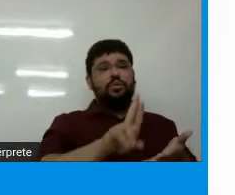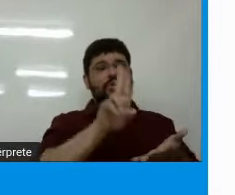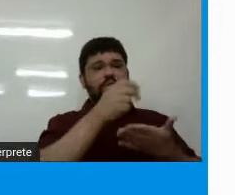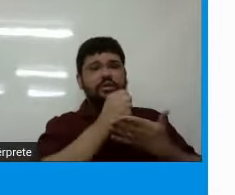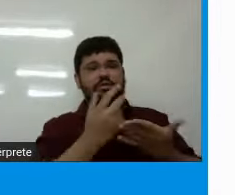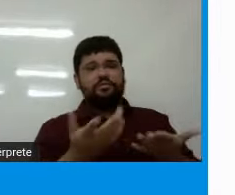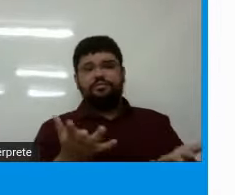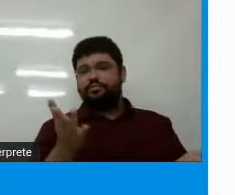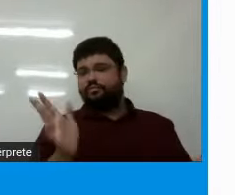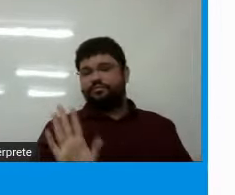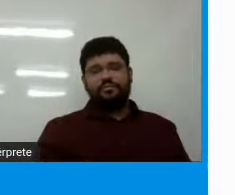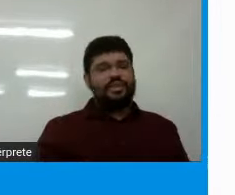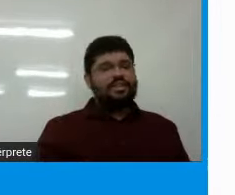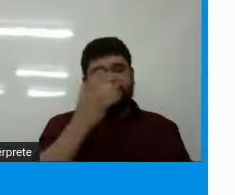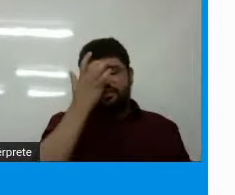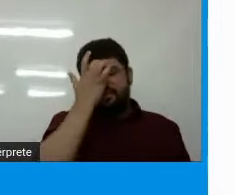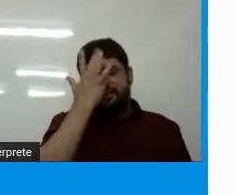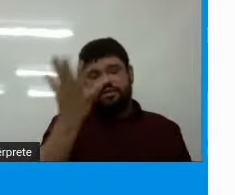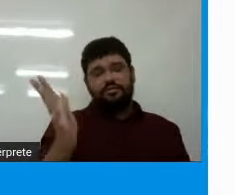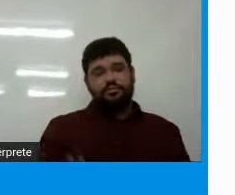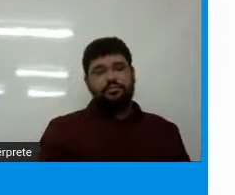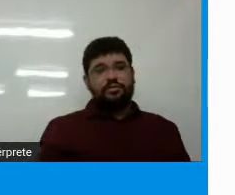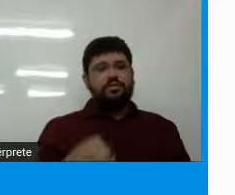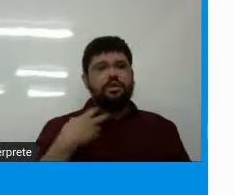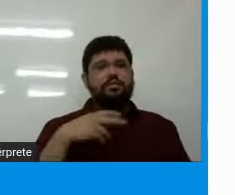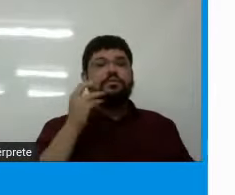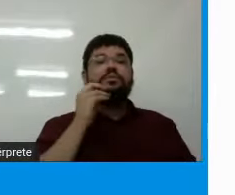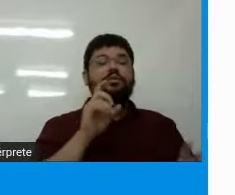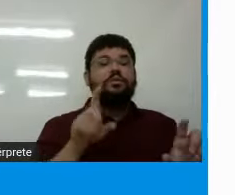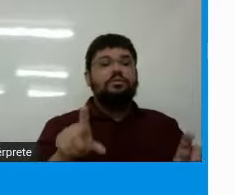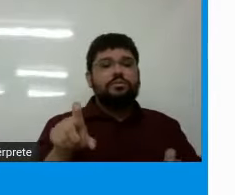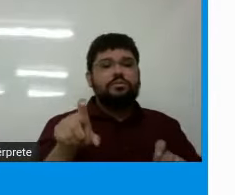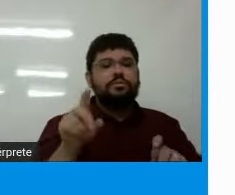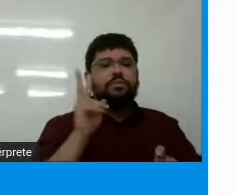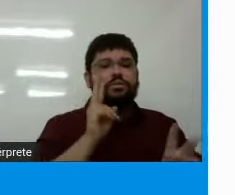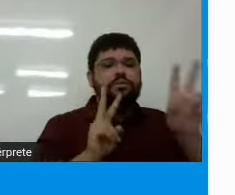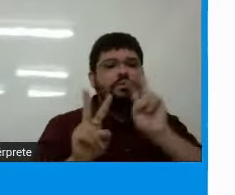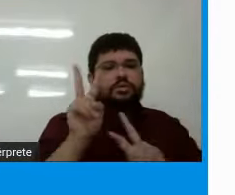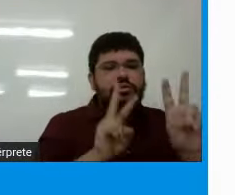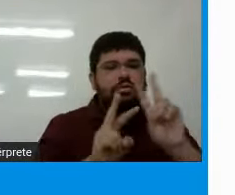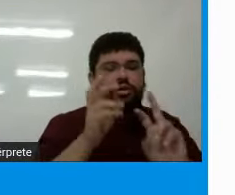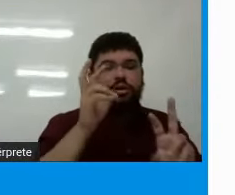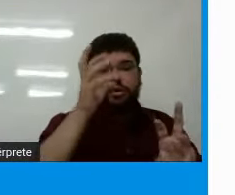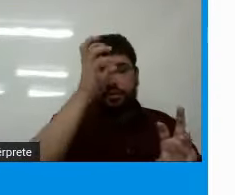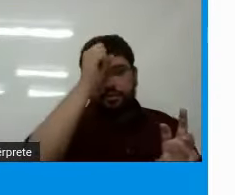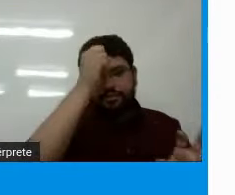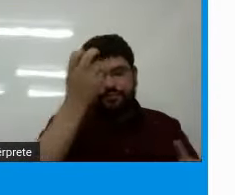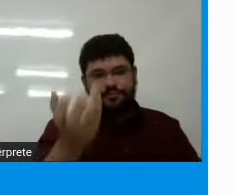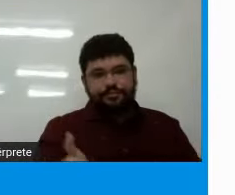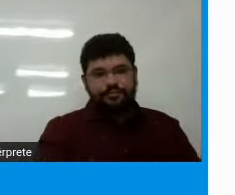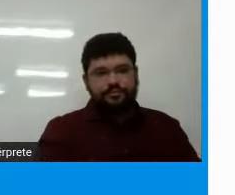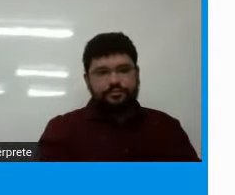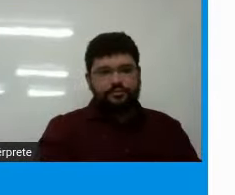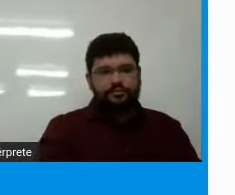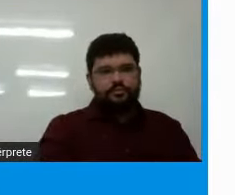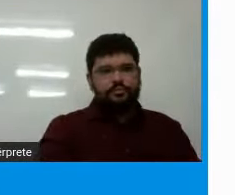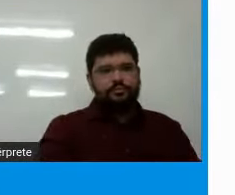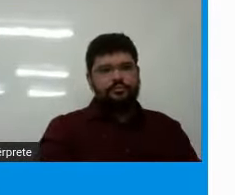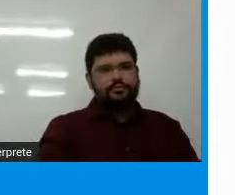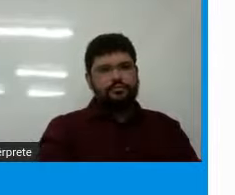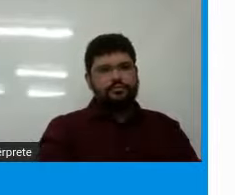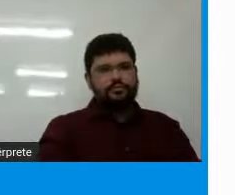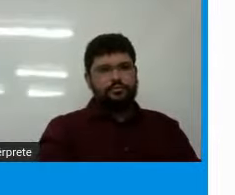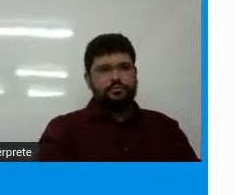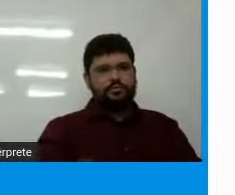É super intuitivo. Dá uma clicada lá. O ruim é que essa plataforma, pelo menos enquanto não está disponibilizada no Google,